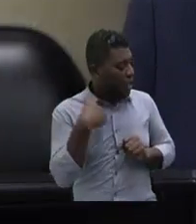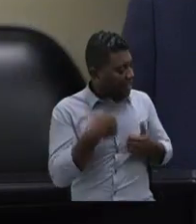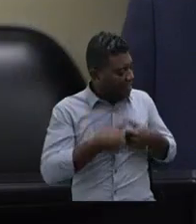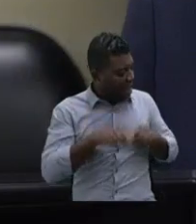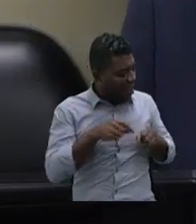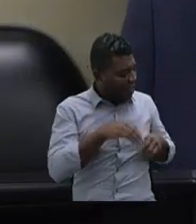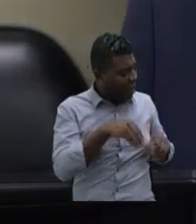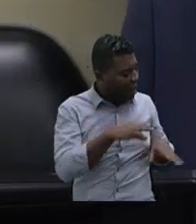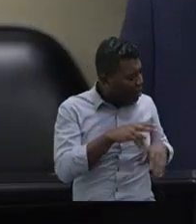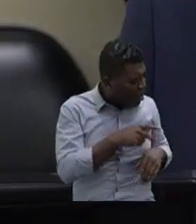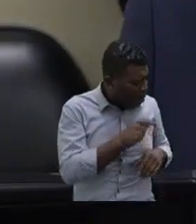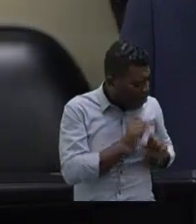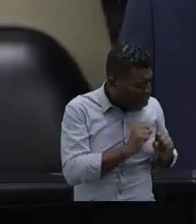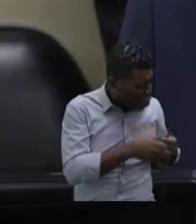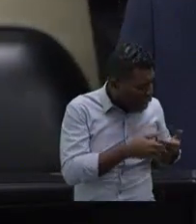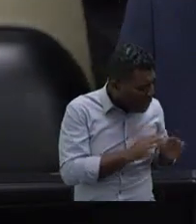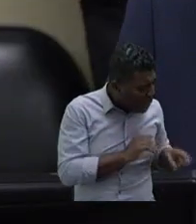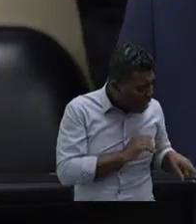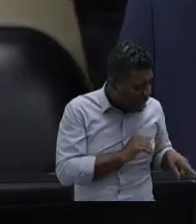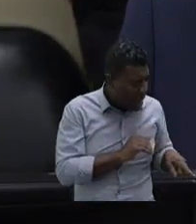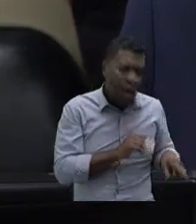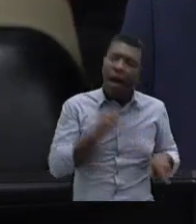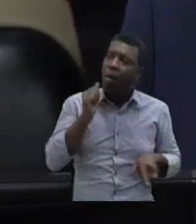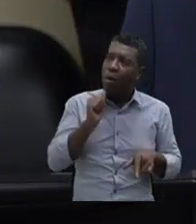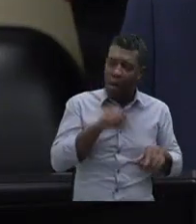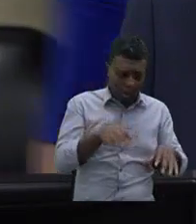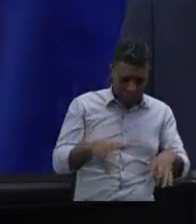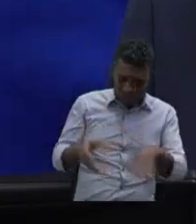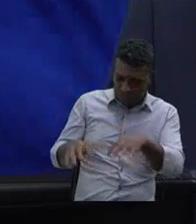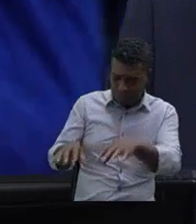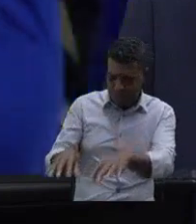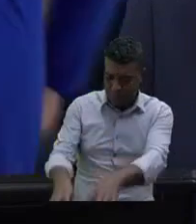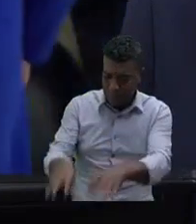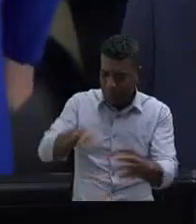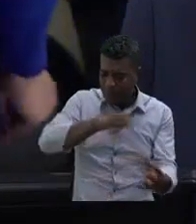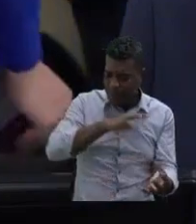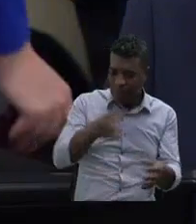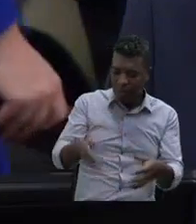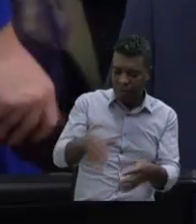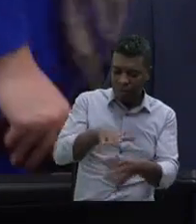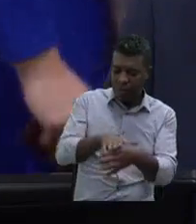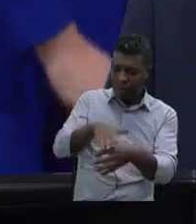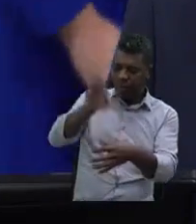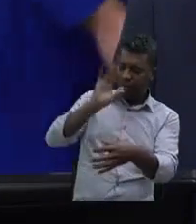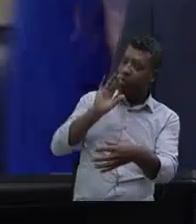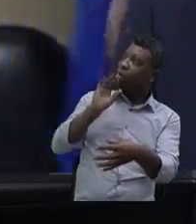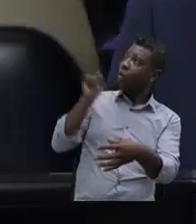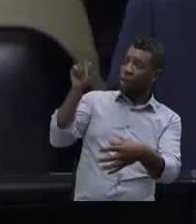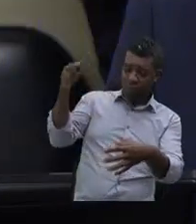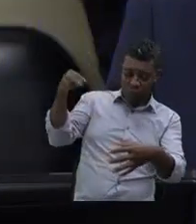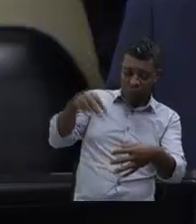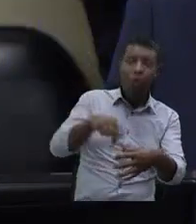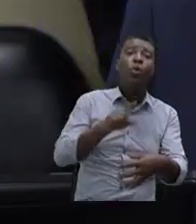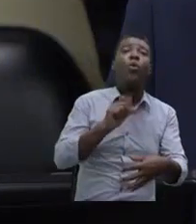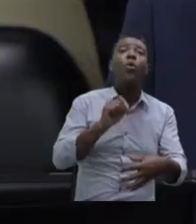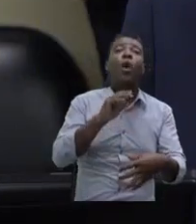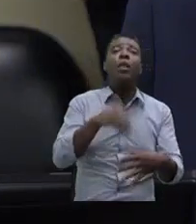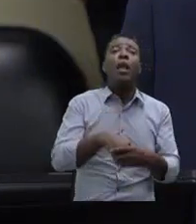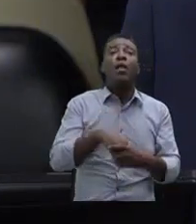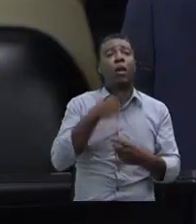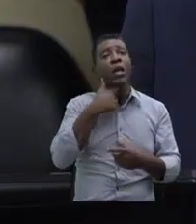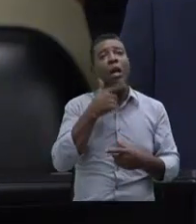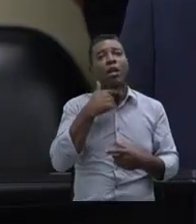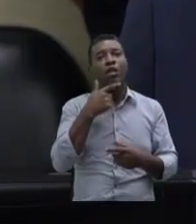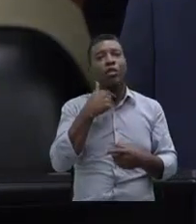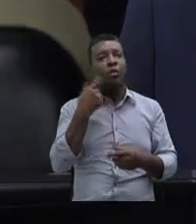a nossa cachaça hoje ela ficou atrás do café e do queijo, que já tem um posicionamento, um cuidado muito especial do